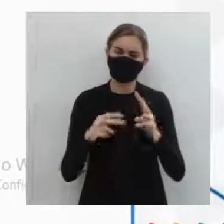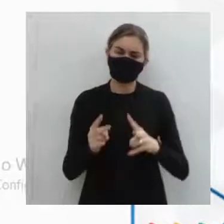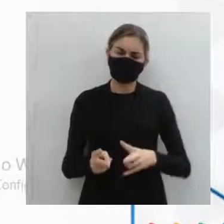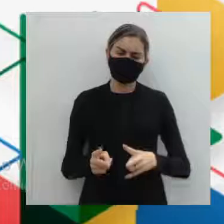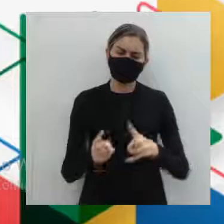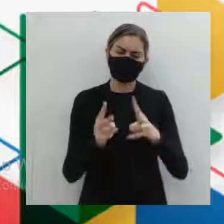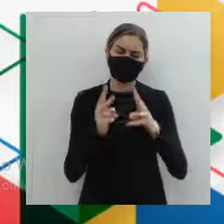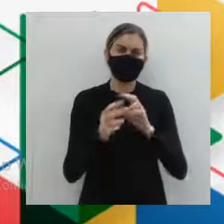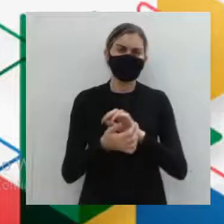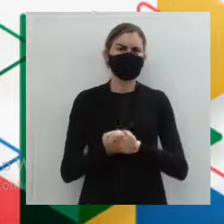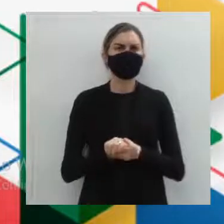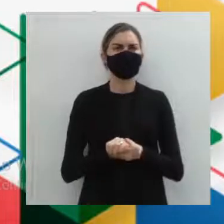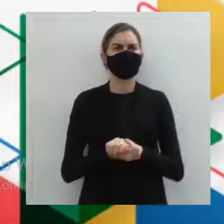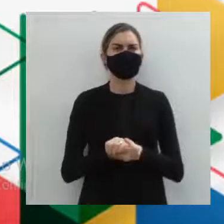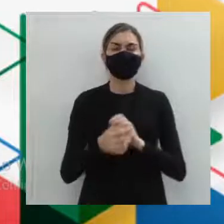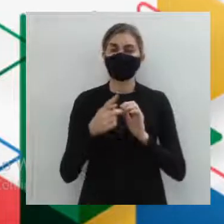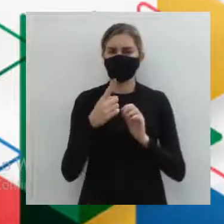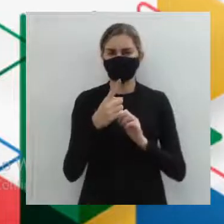né?